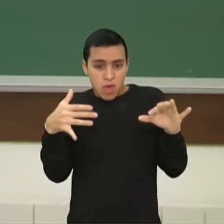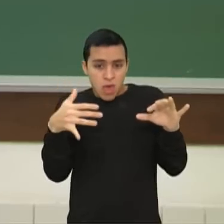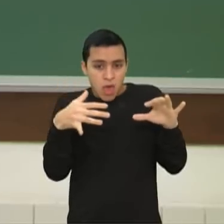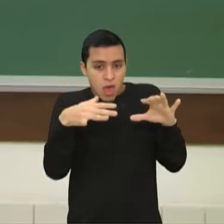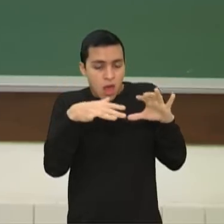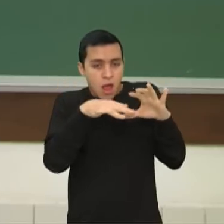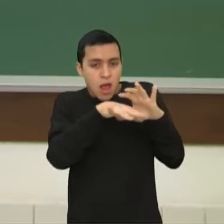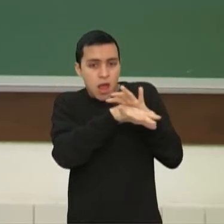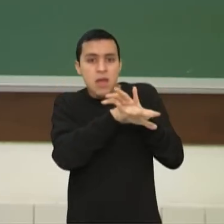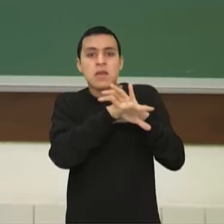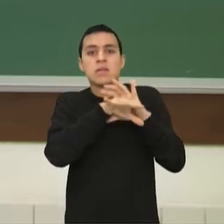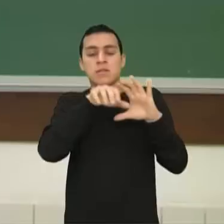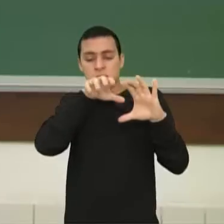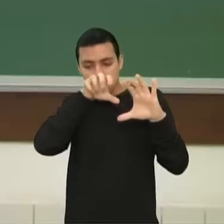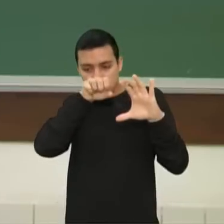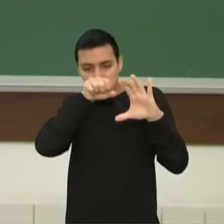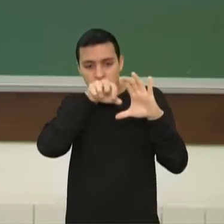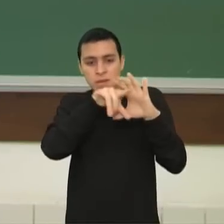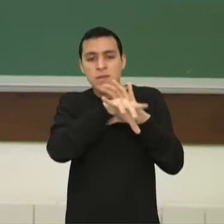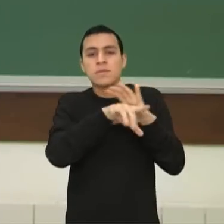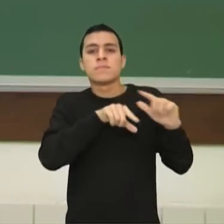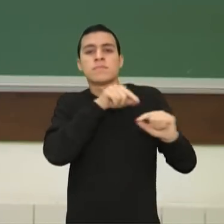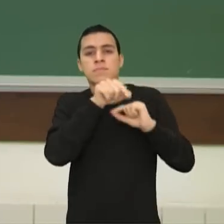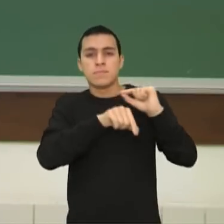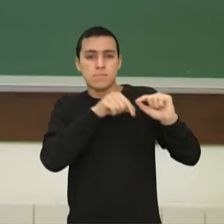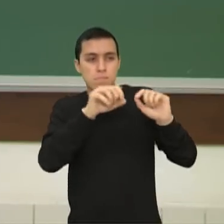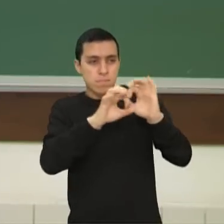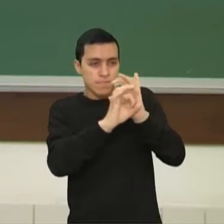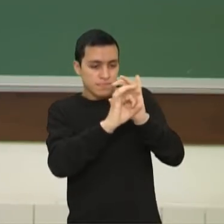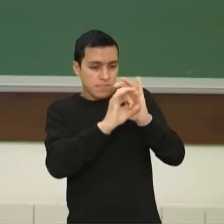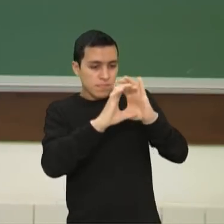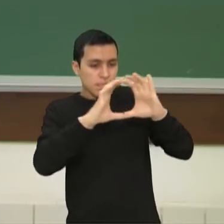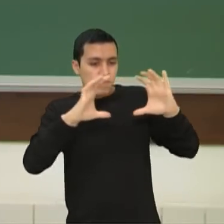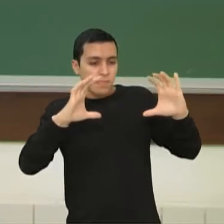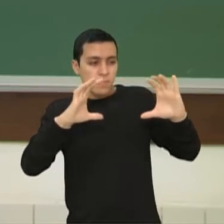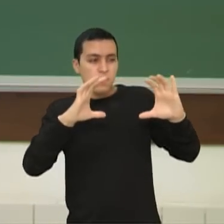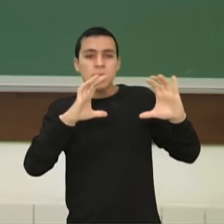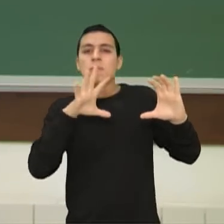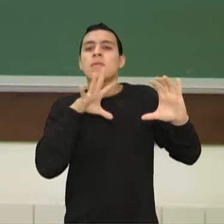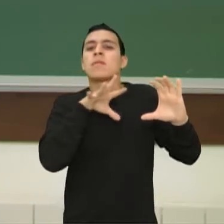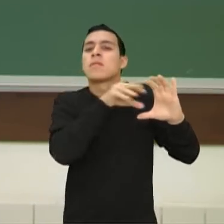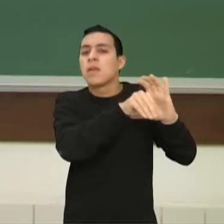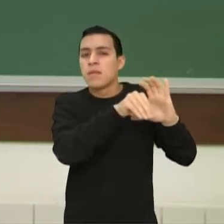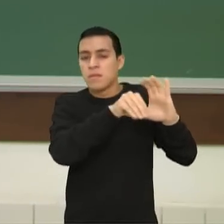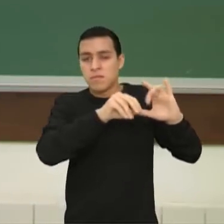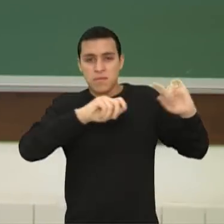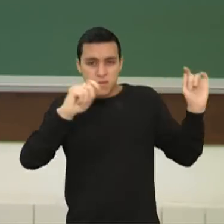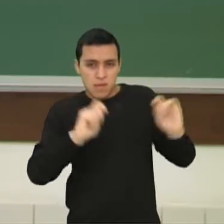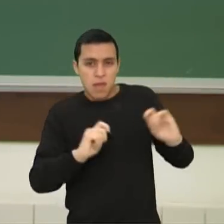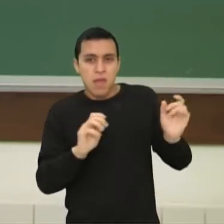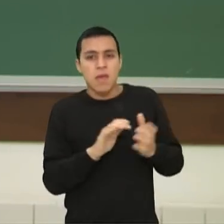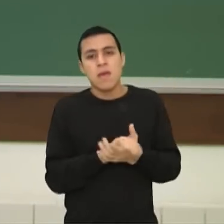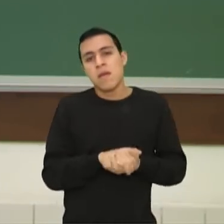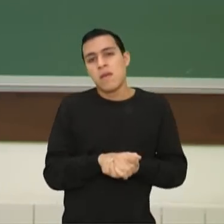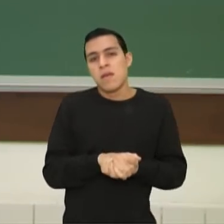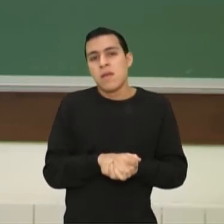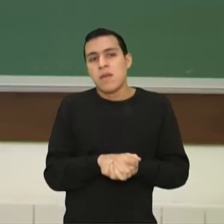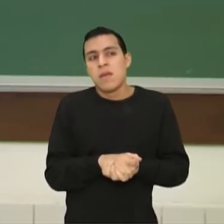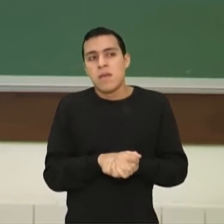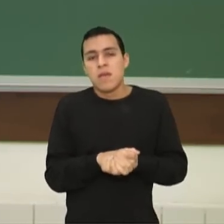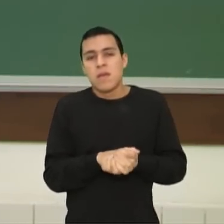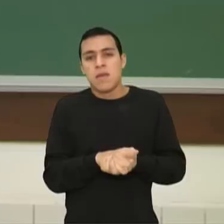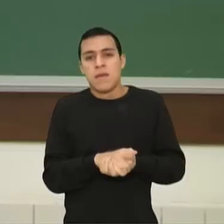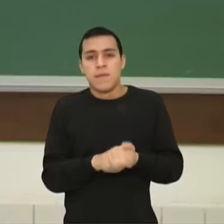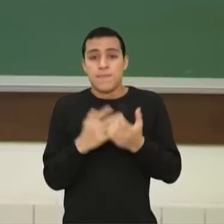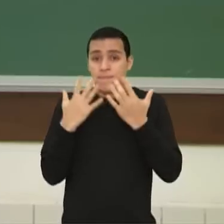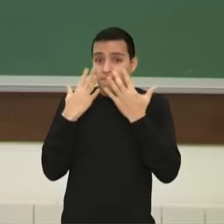de carbono que vai sair da minha respiração, ele vai ficar contido nessa bexiga de borracha. Então percebam,